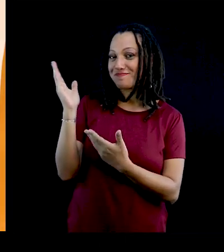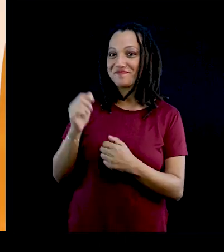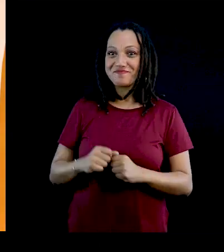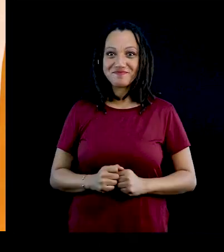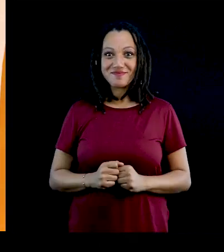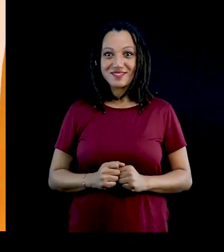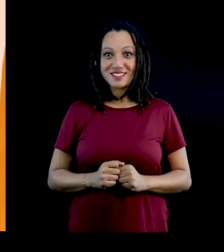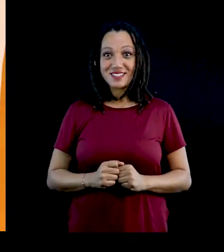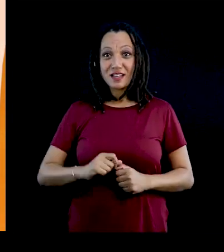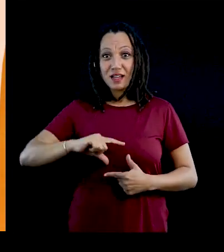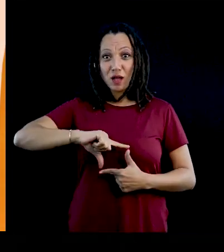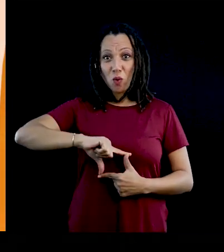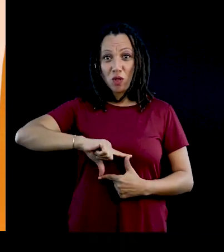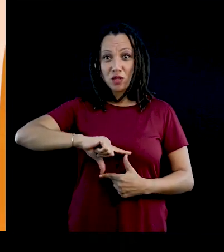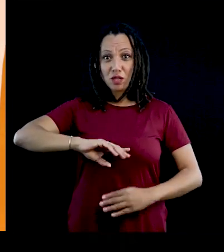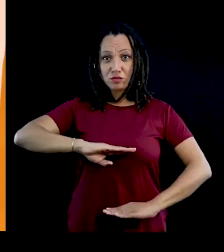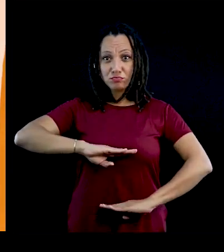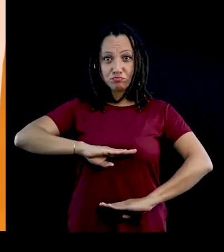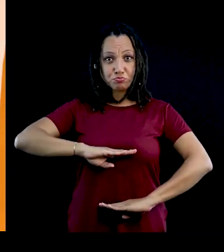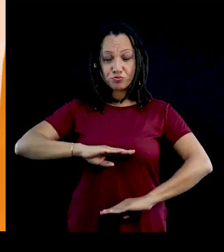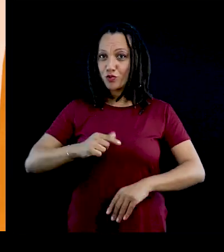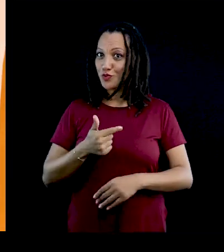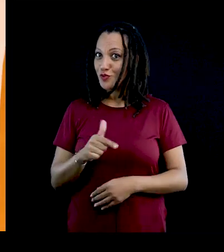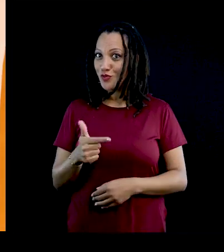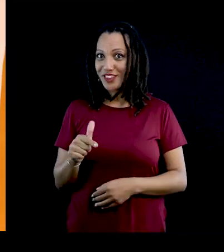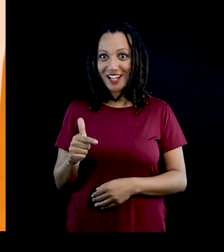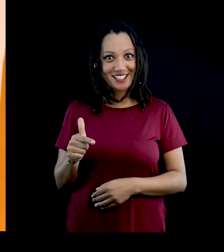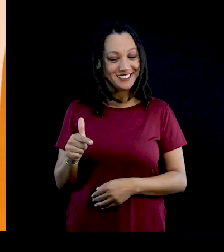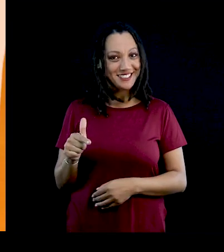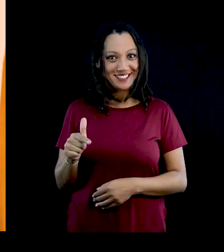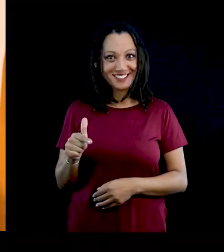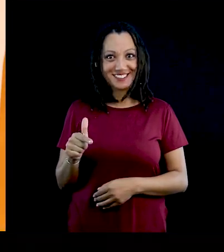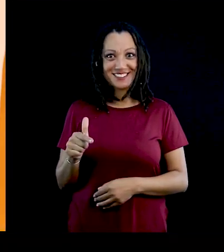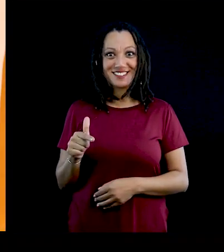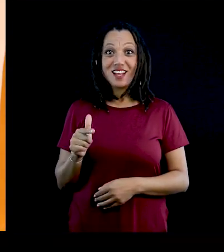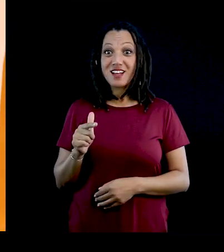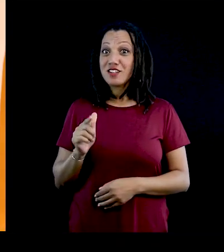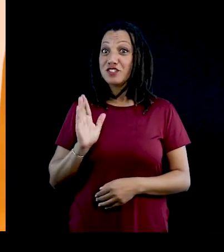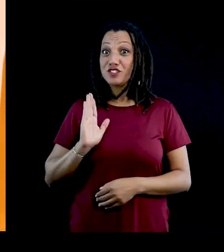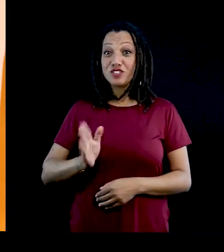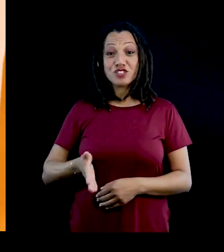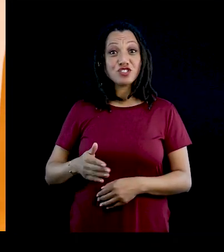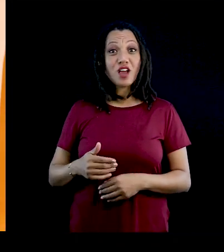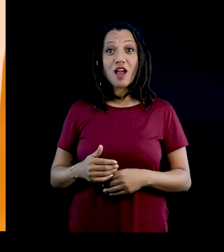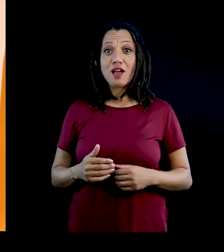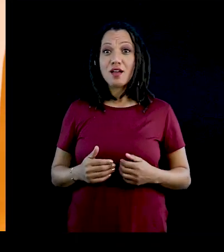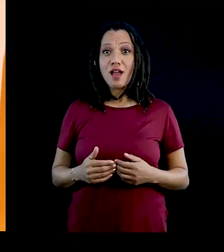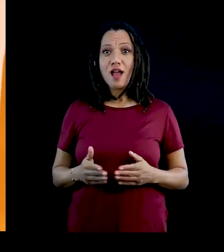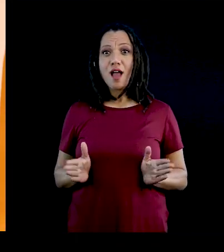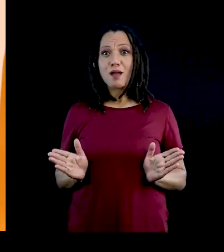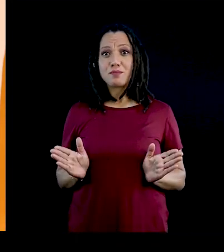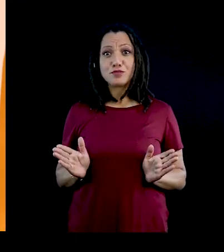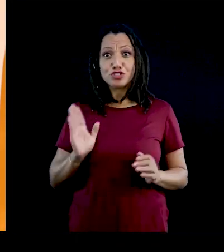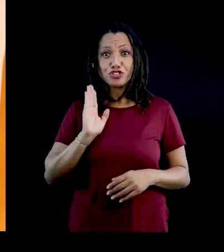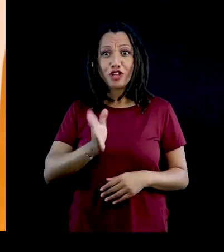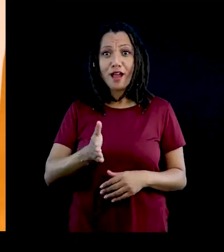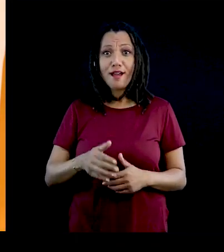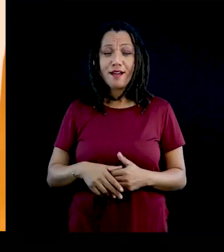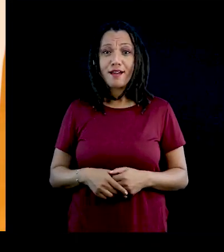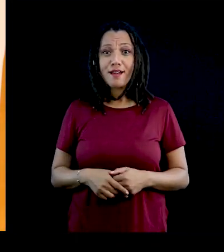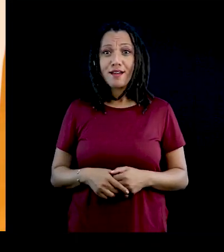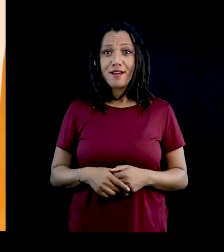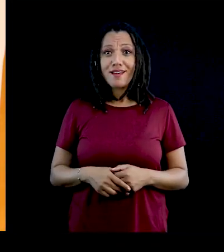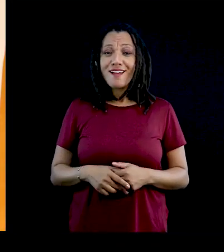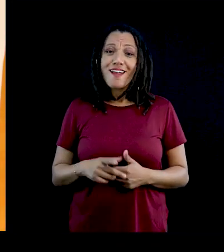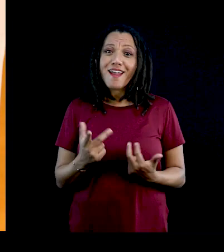aquela barriga retangular quadrada aqui no meio. Ele já abre direto, olha só, ele tem uma abertura bem no meio e é